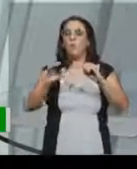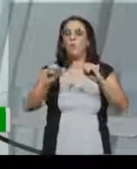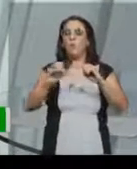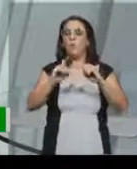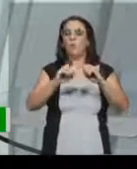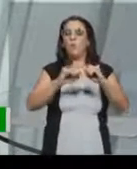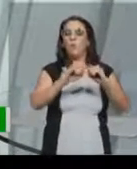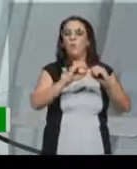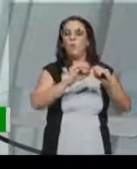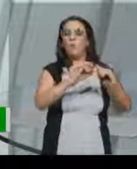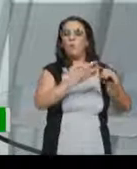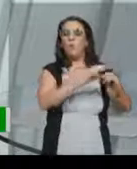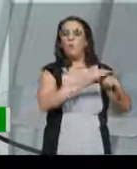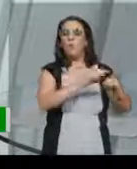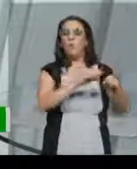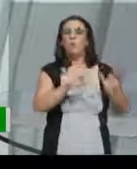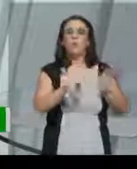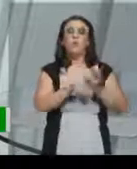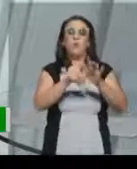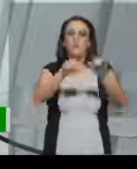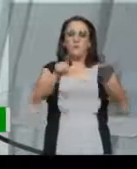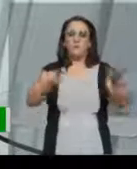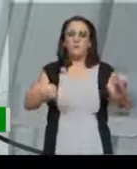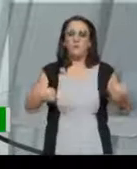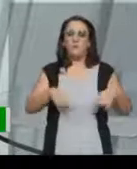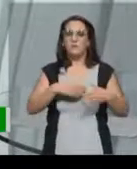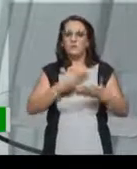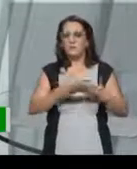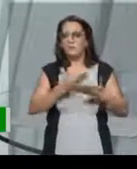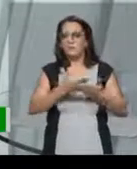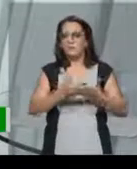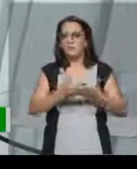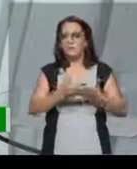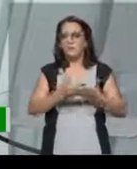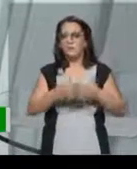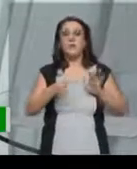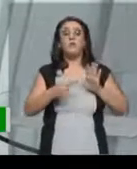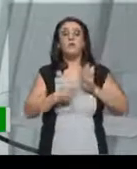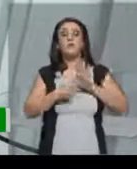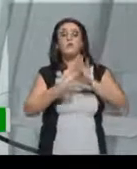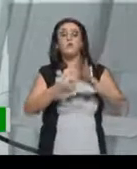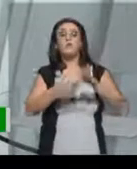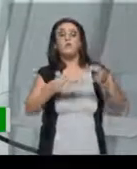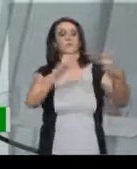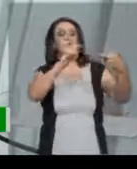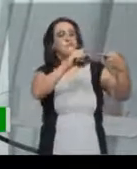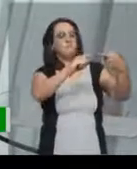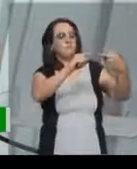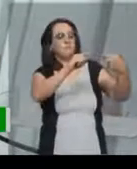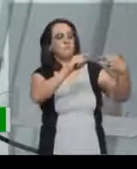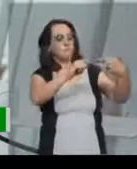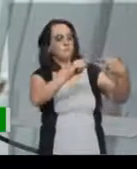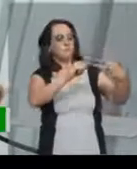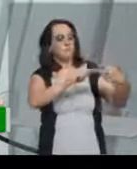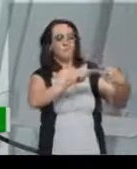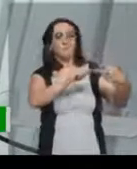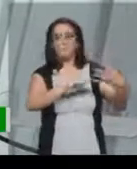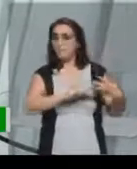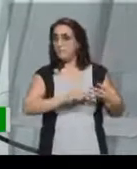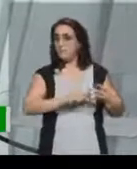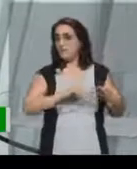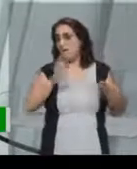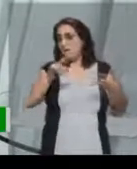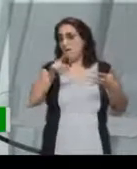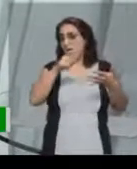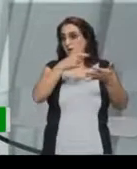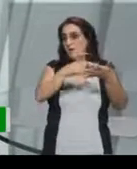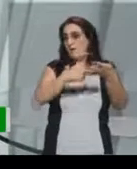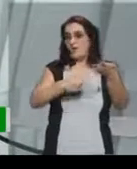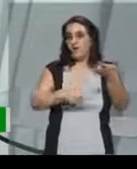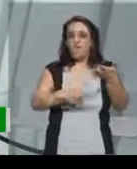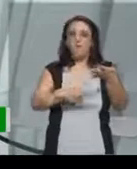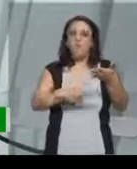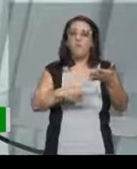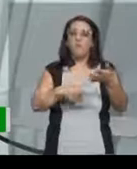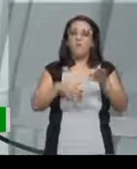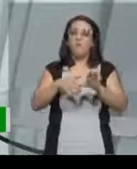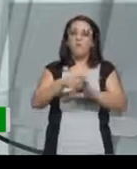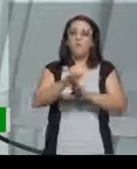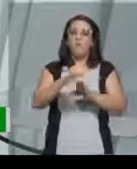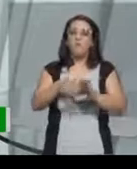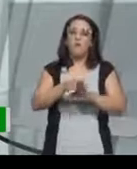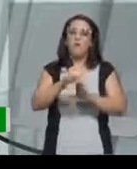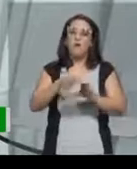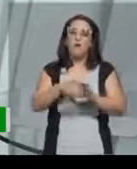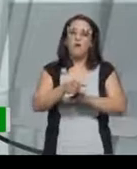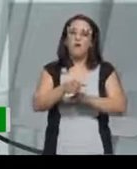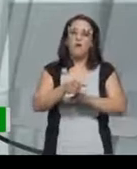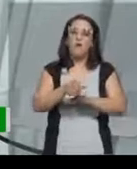passo. O passo a passo é um texto instrucional. Aí vai falar assim, agora você vai lá no Conexão Escola, você clica ali